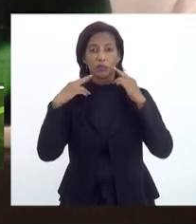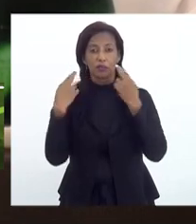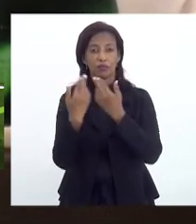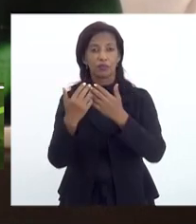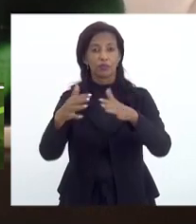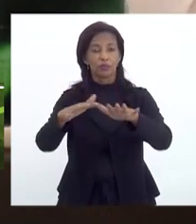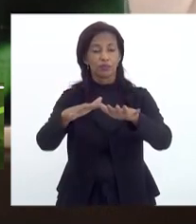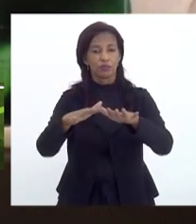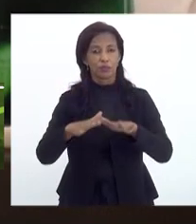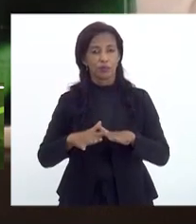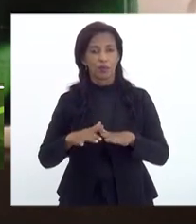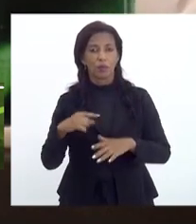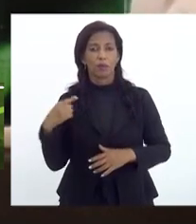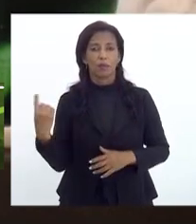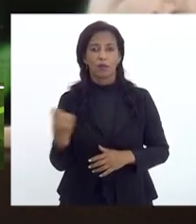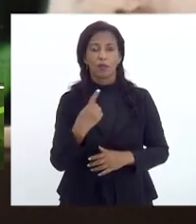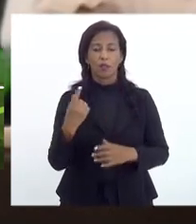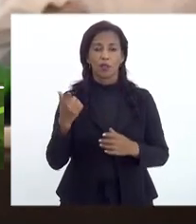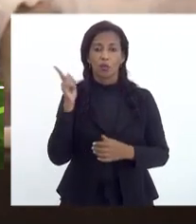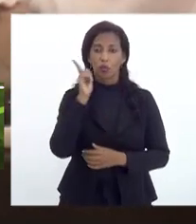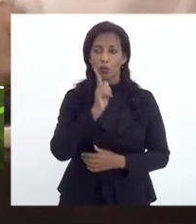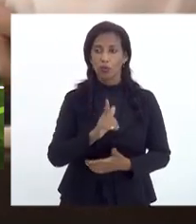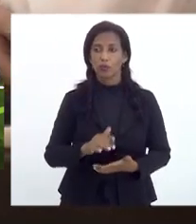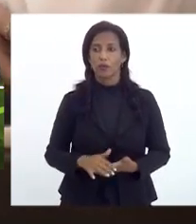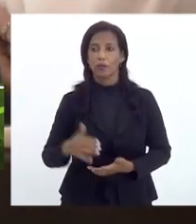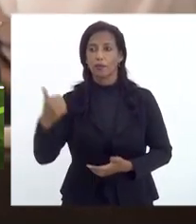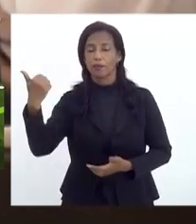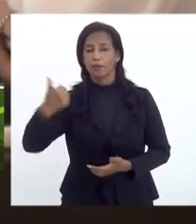Para que a gente possa Primeiro